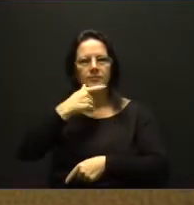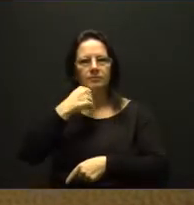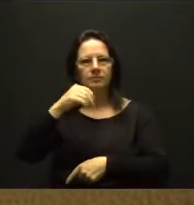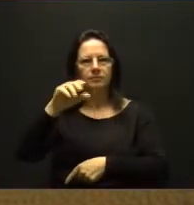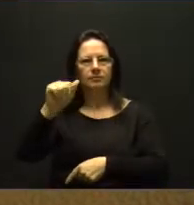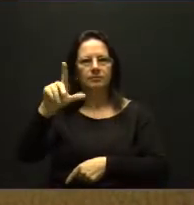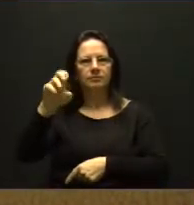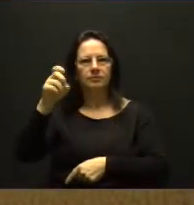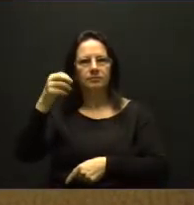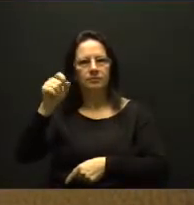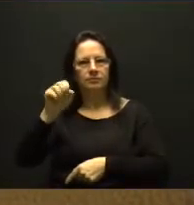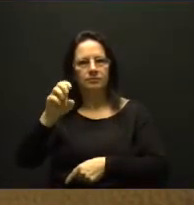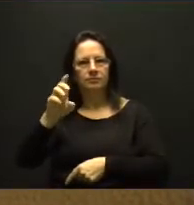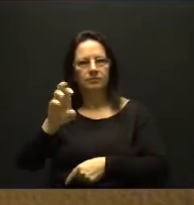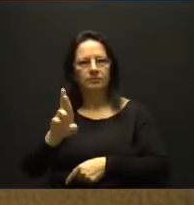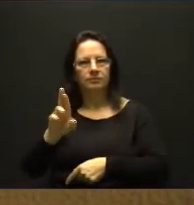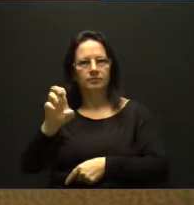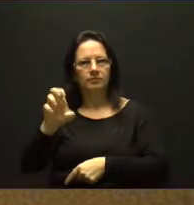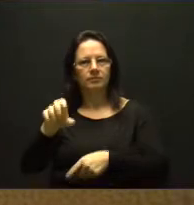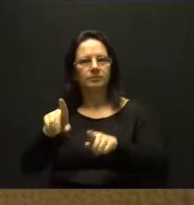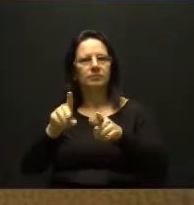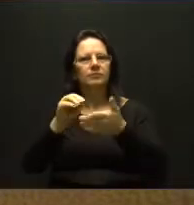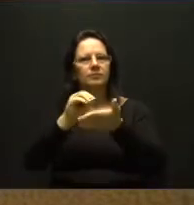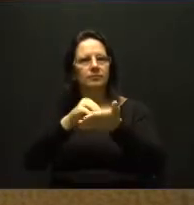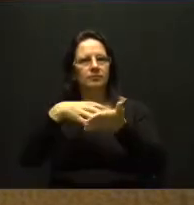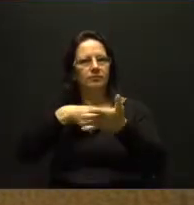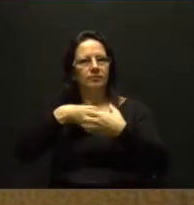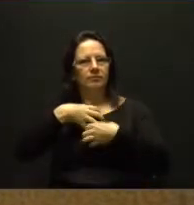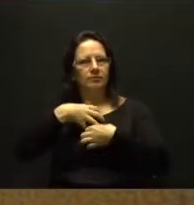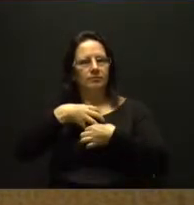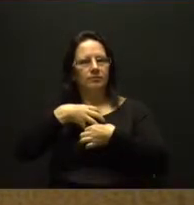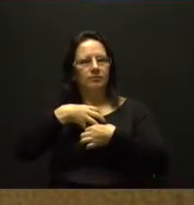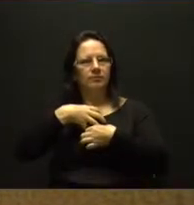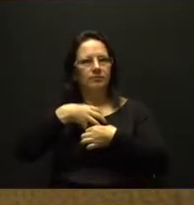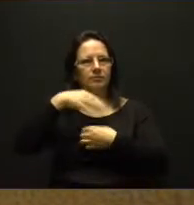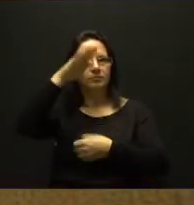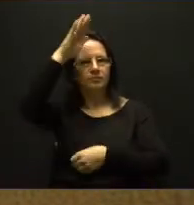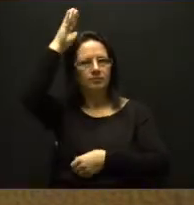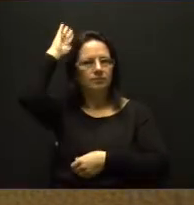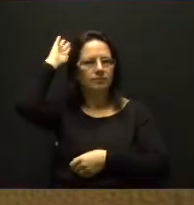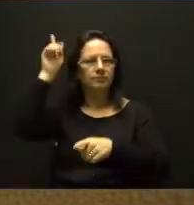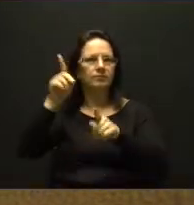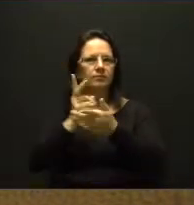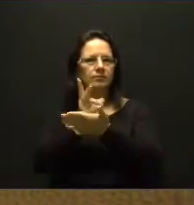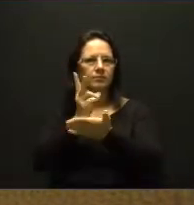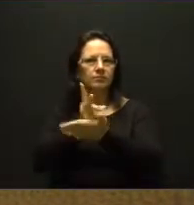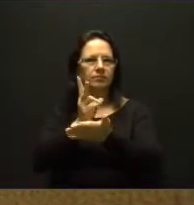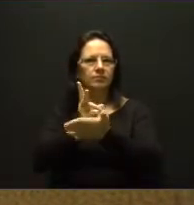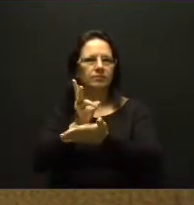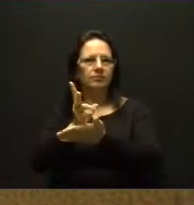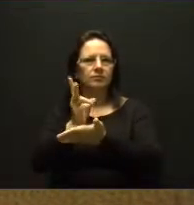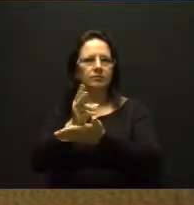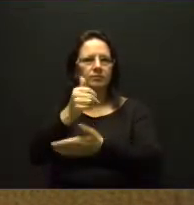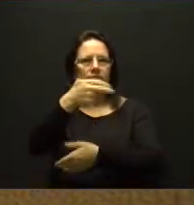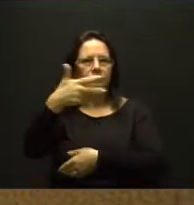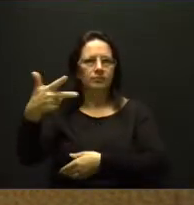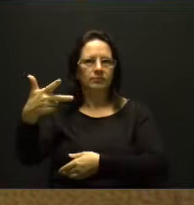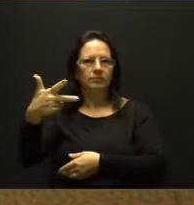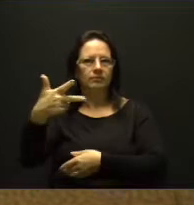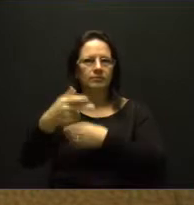falar para vocês que eu sinto uma falta muito grande da corporação na qual permanecido durante 13 anos